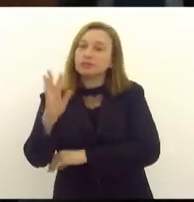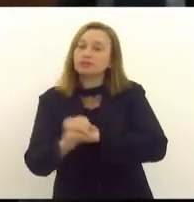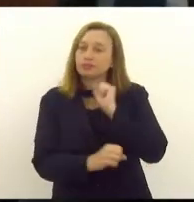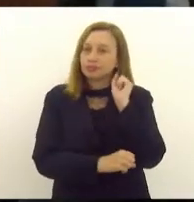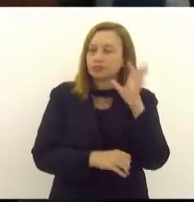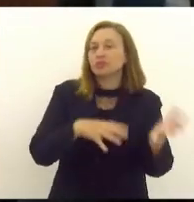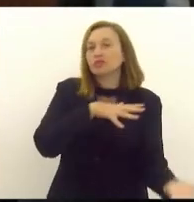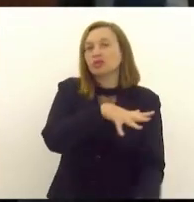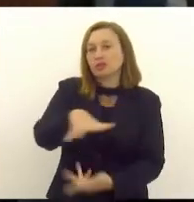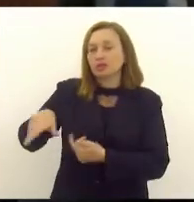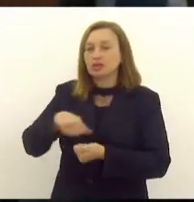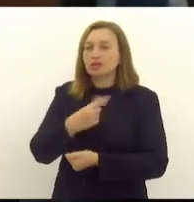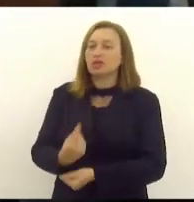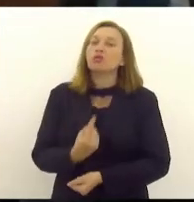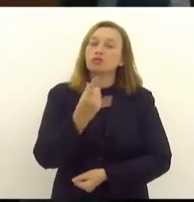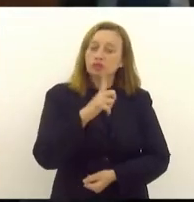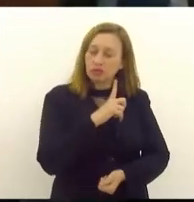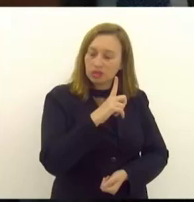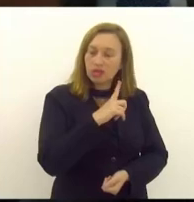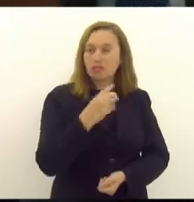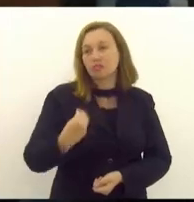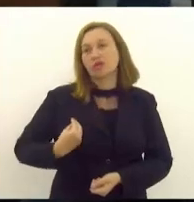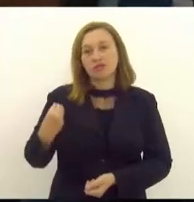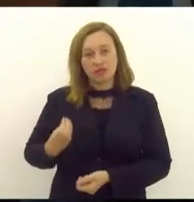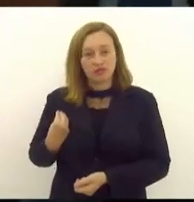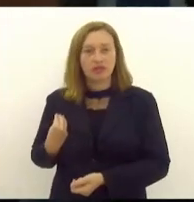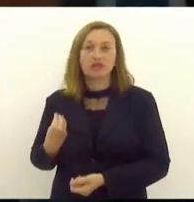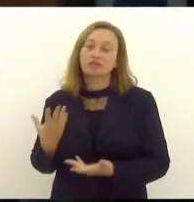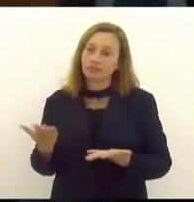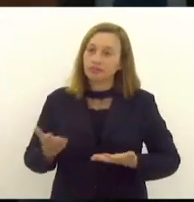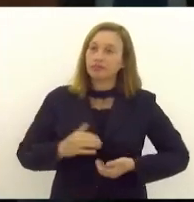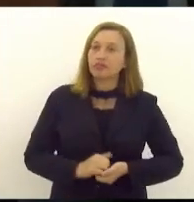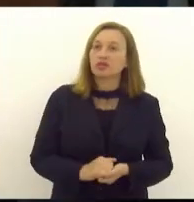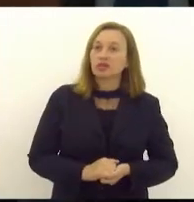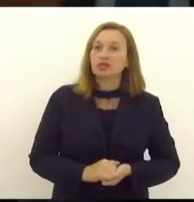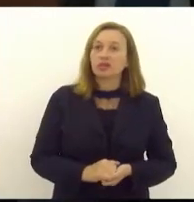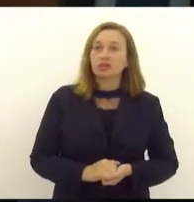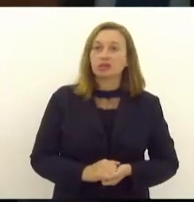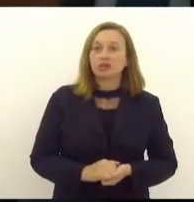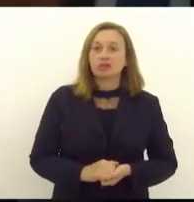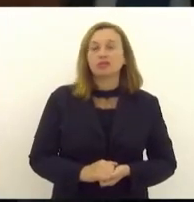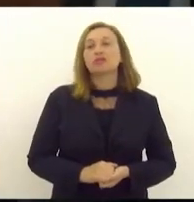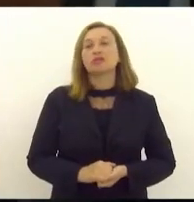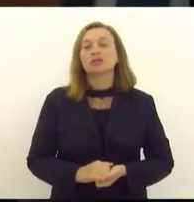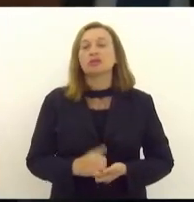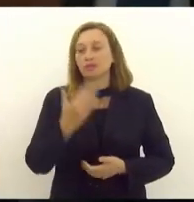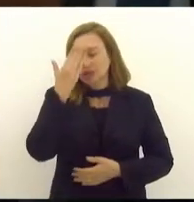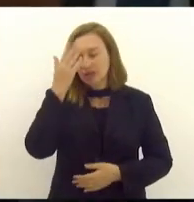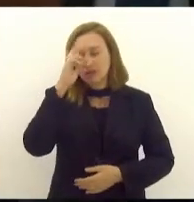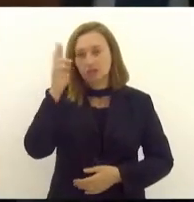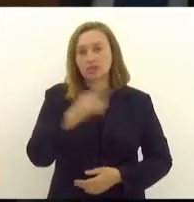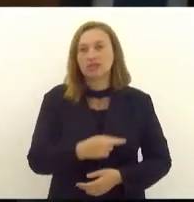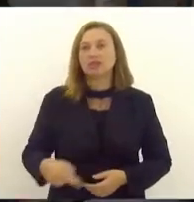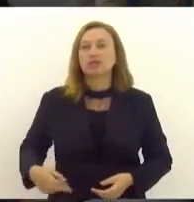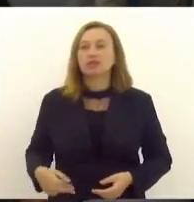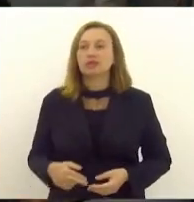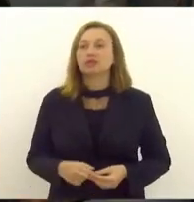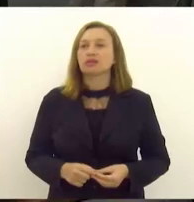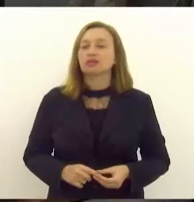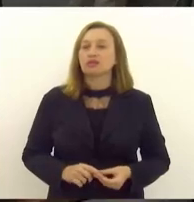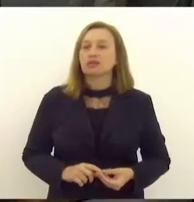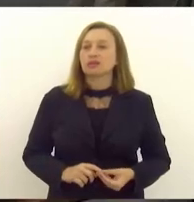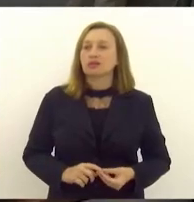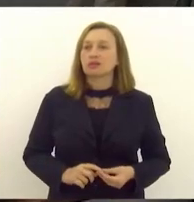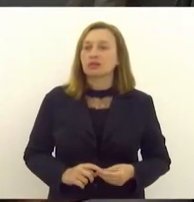planeta que é o único que nós temos para viver por enquanto a gente que não se deu conta ainda disso obrigado senhor presidente